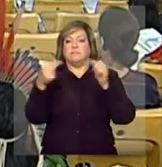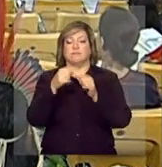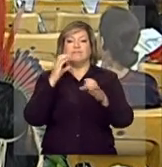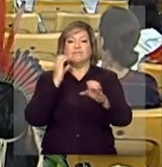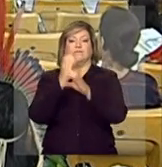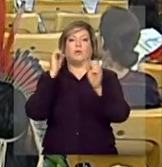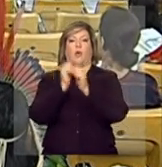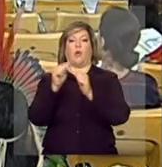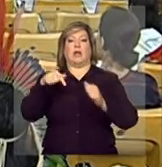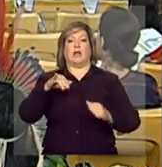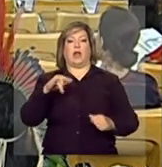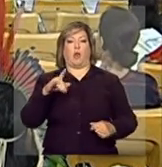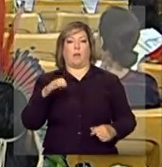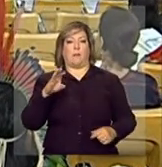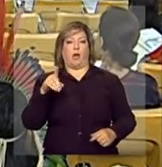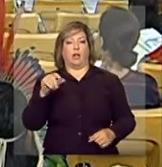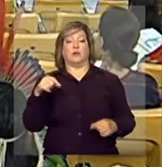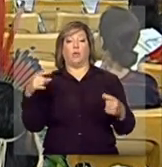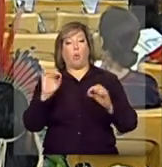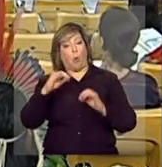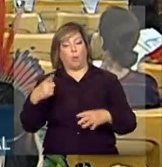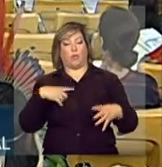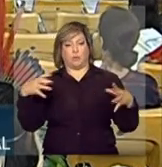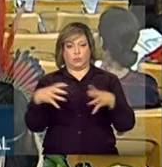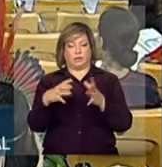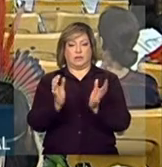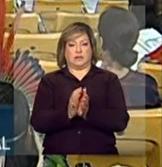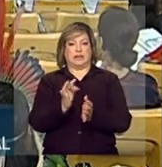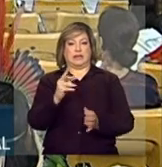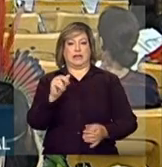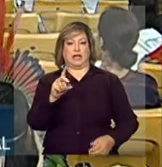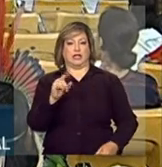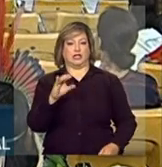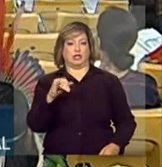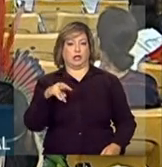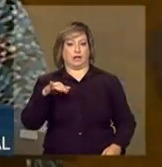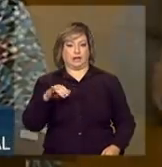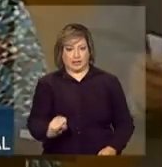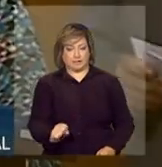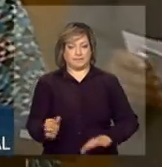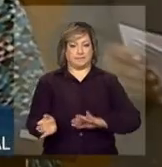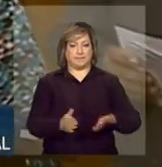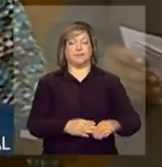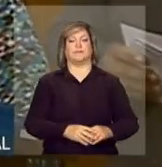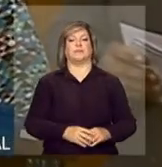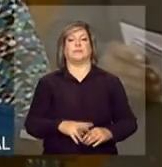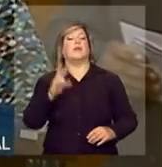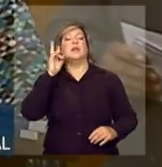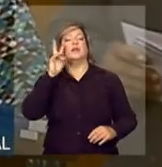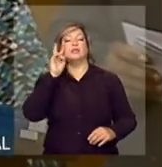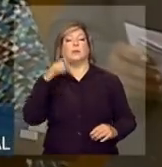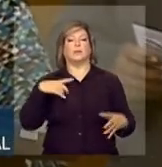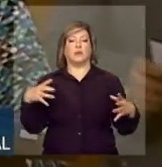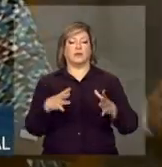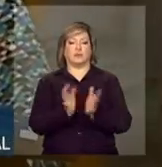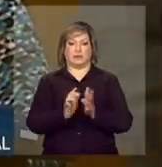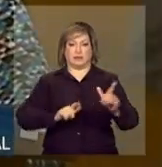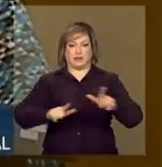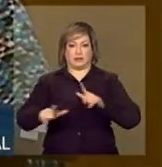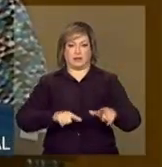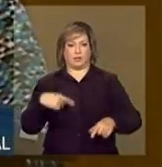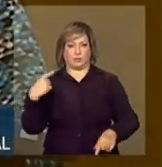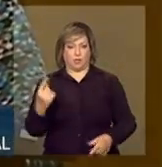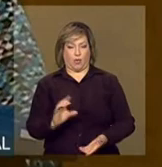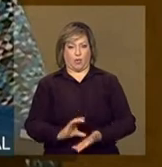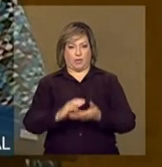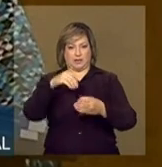com quilombolas, no caso, né? Bom, no que diz respeito à atuação dos conselheiros no Conceia, que diz